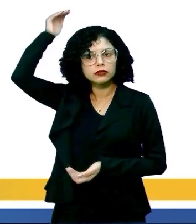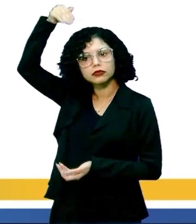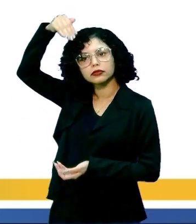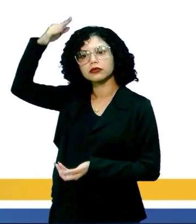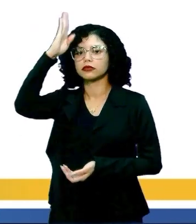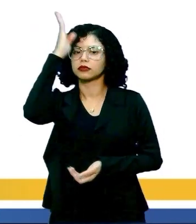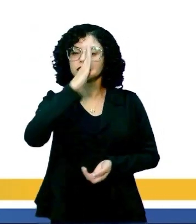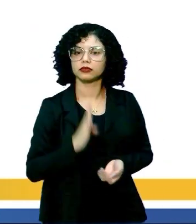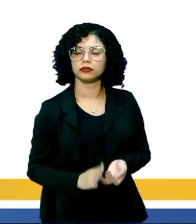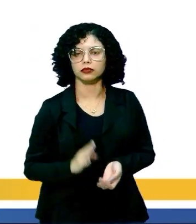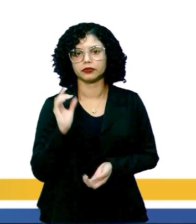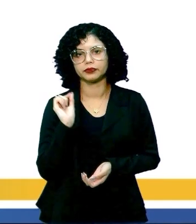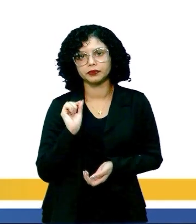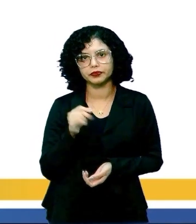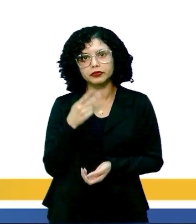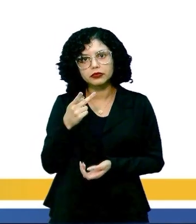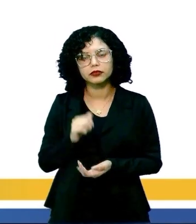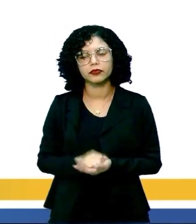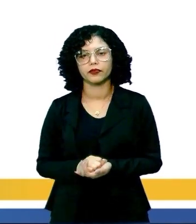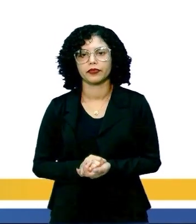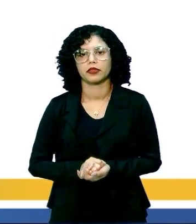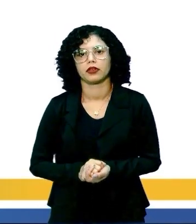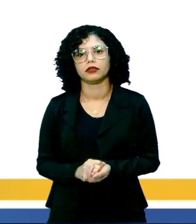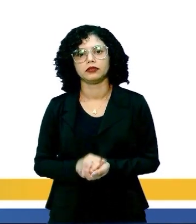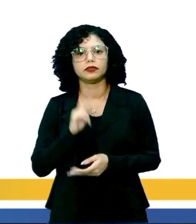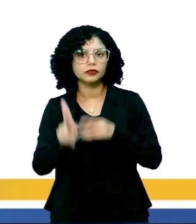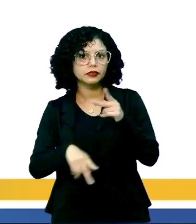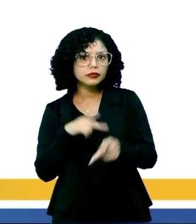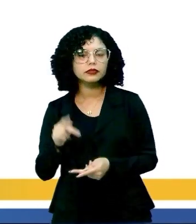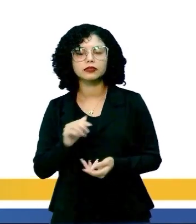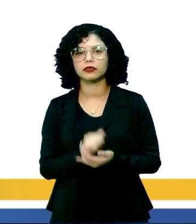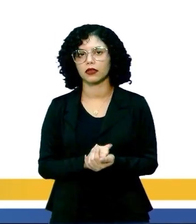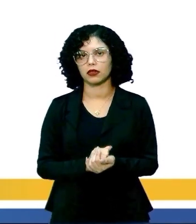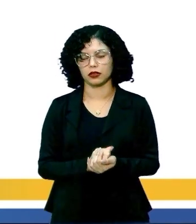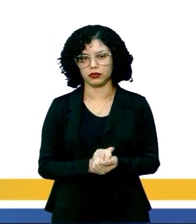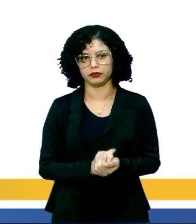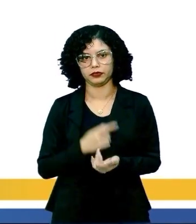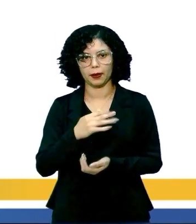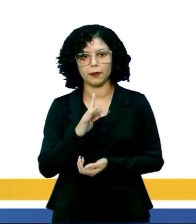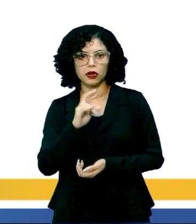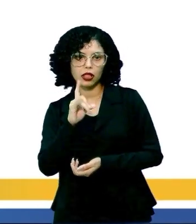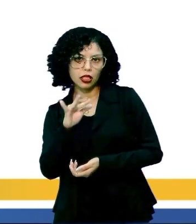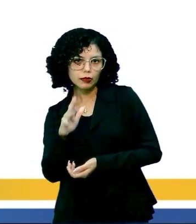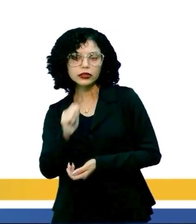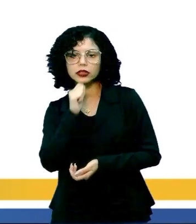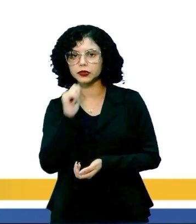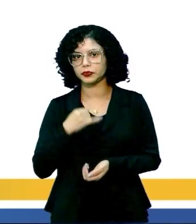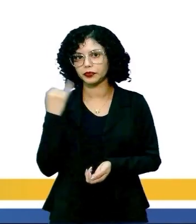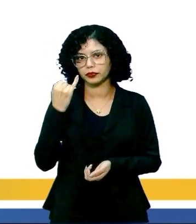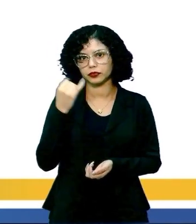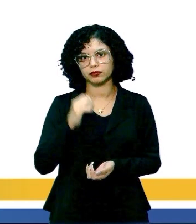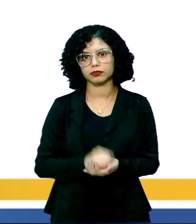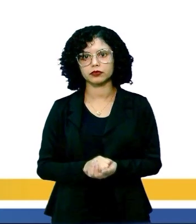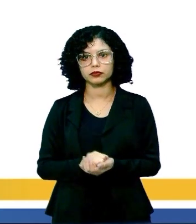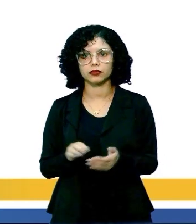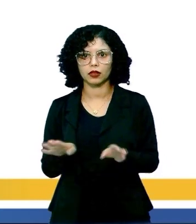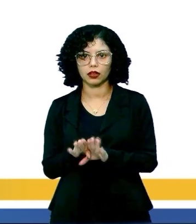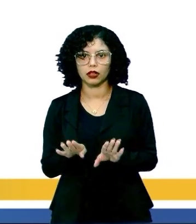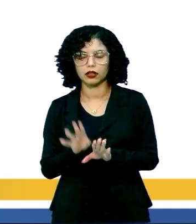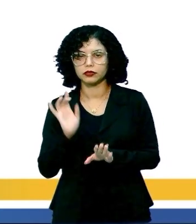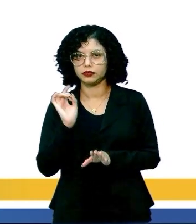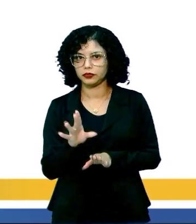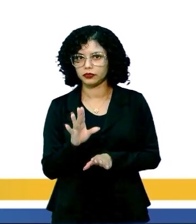Brasileira, a participação do povo na proclamação da República ela foi muito tímida,